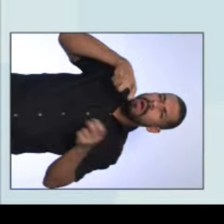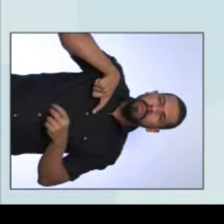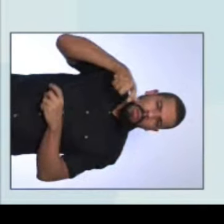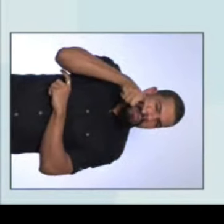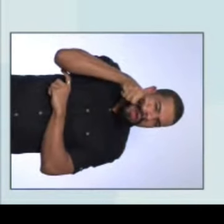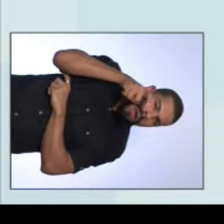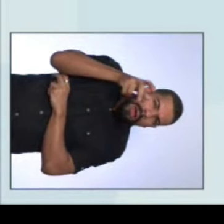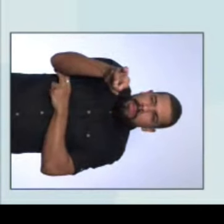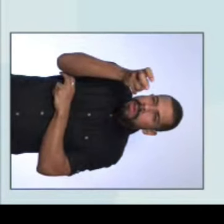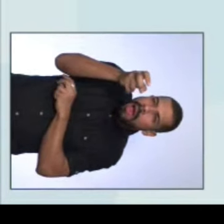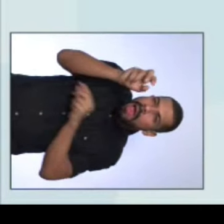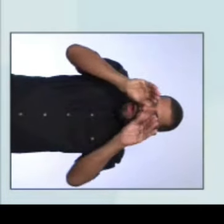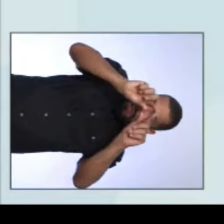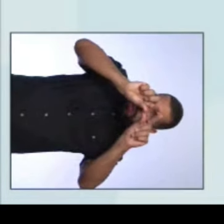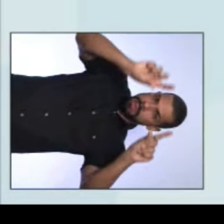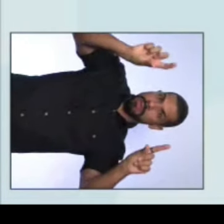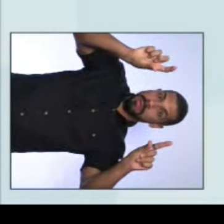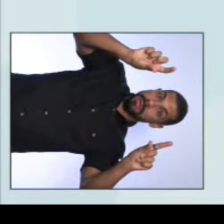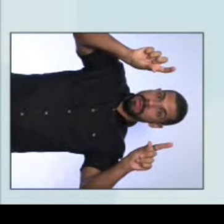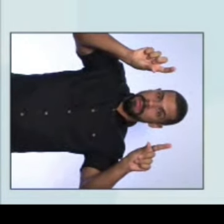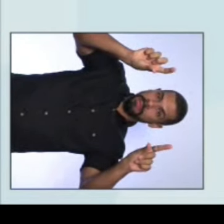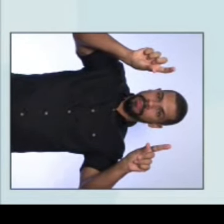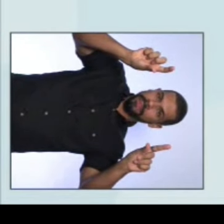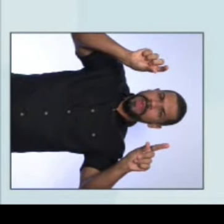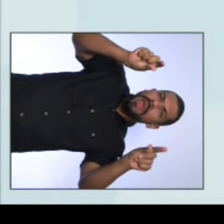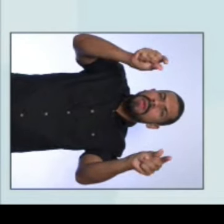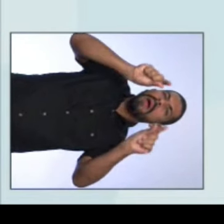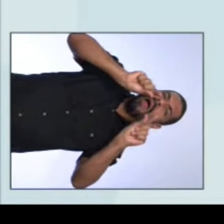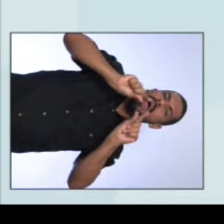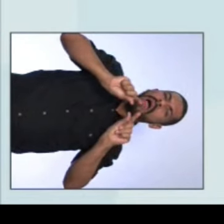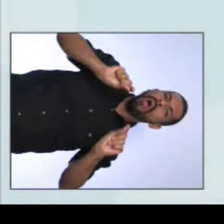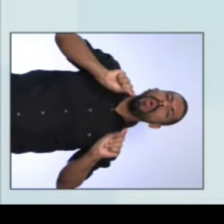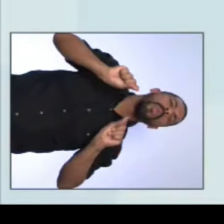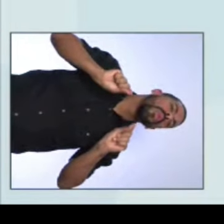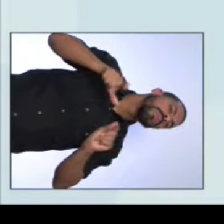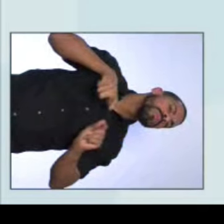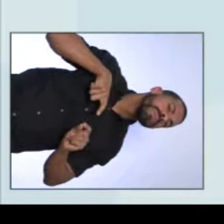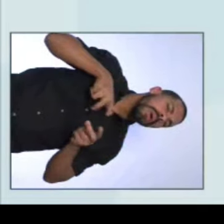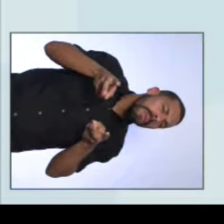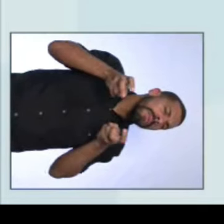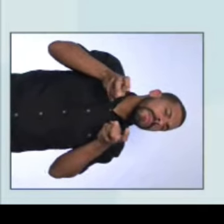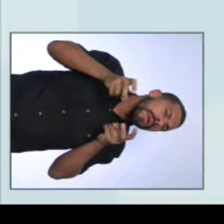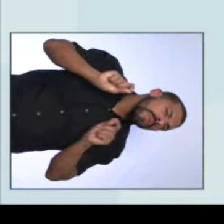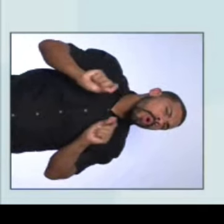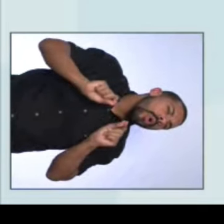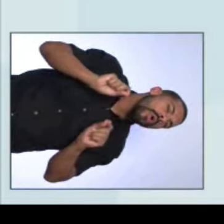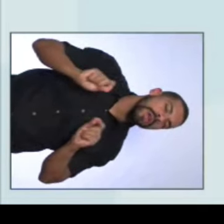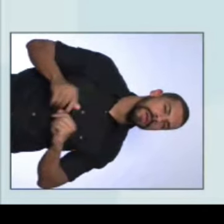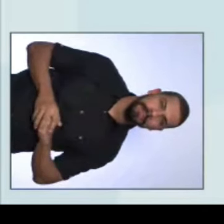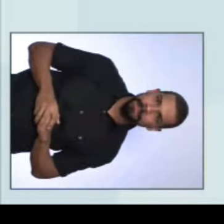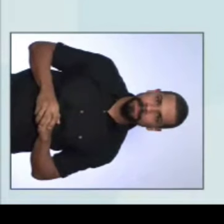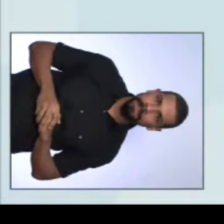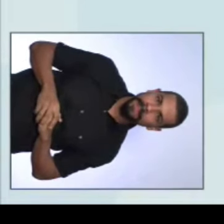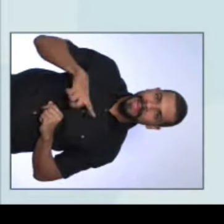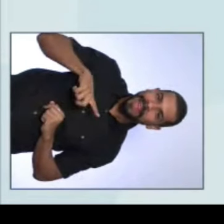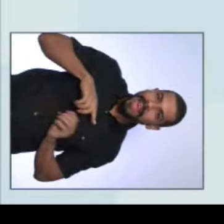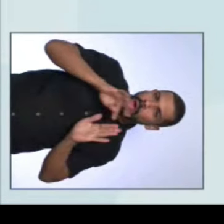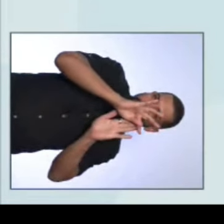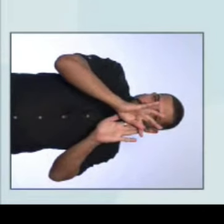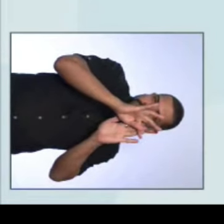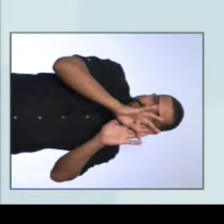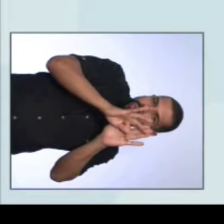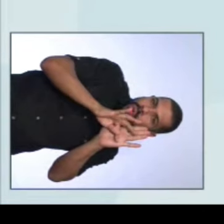um pouquinho abaixo do que está ali no Jornal da USP, você consegue perceber que ali existe o cabeçalho, que